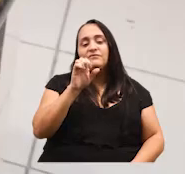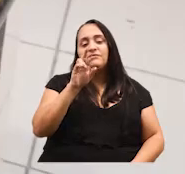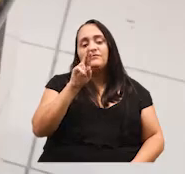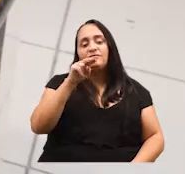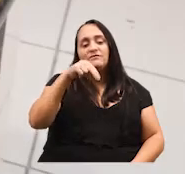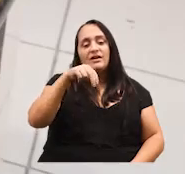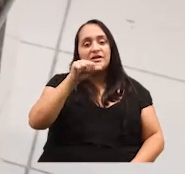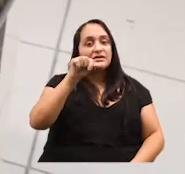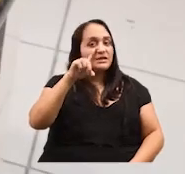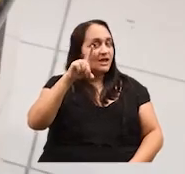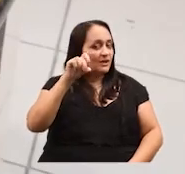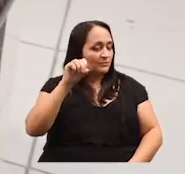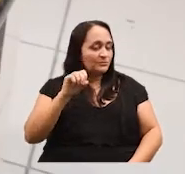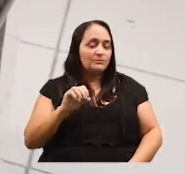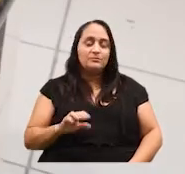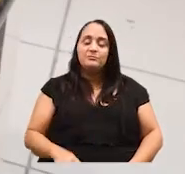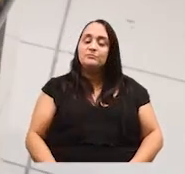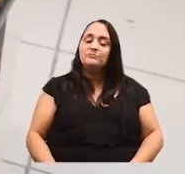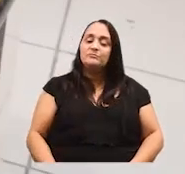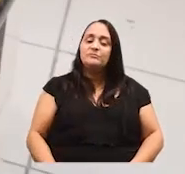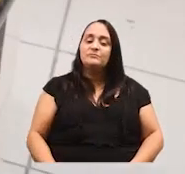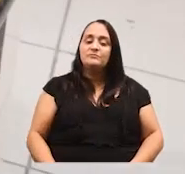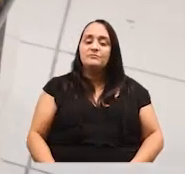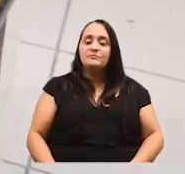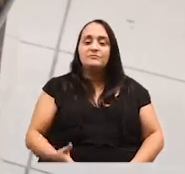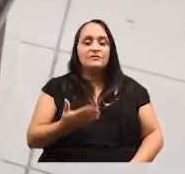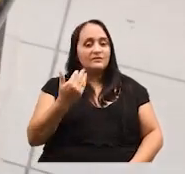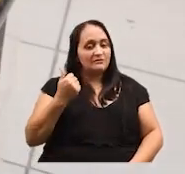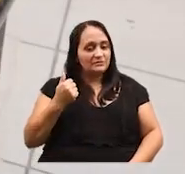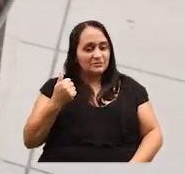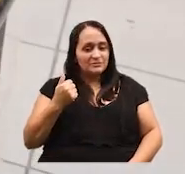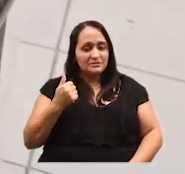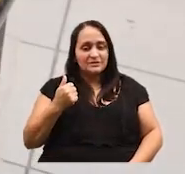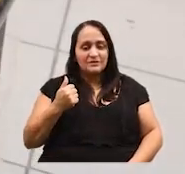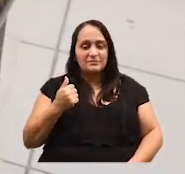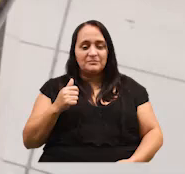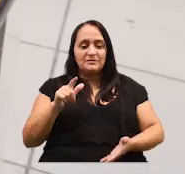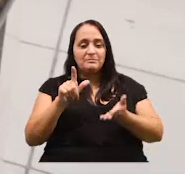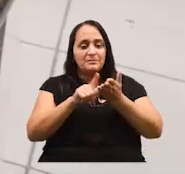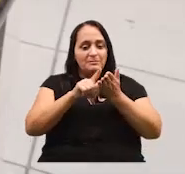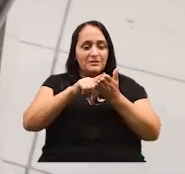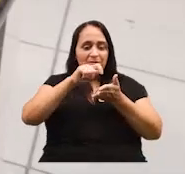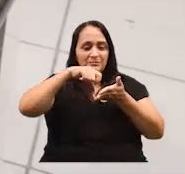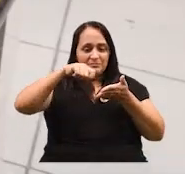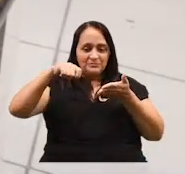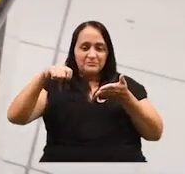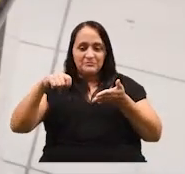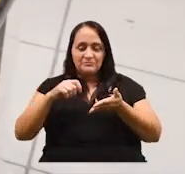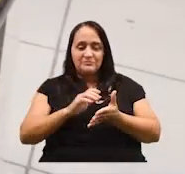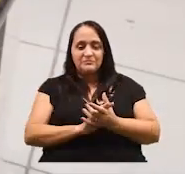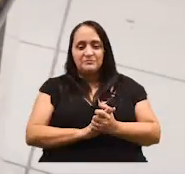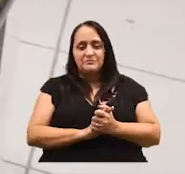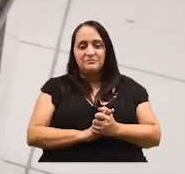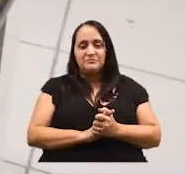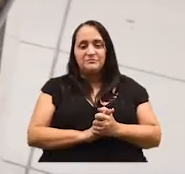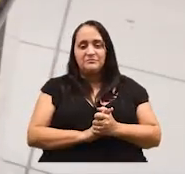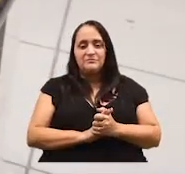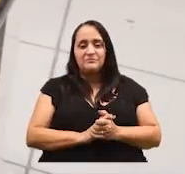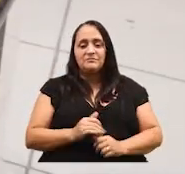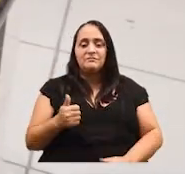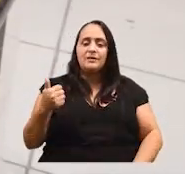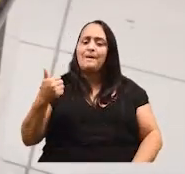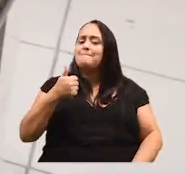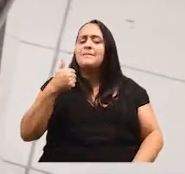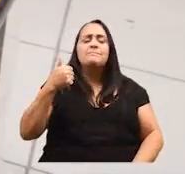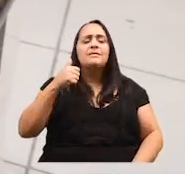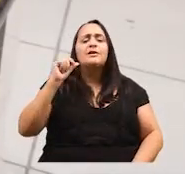sobre receitas. Vamos começar? Apostos, papel e caneta na mão? Primeira coisa, o que é que eu vou